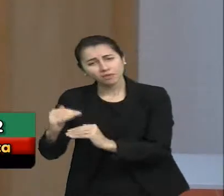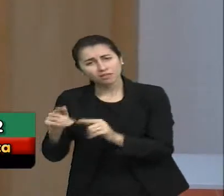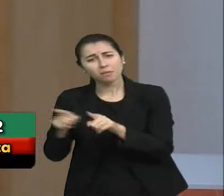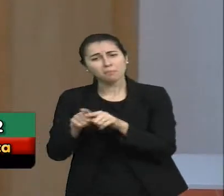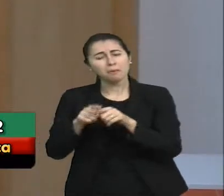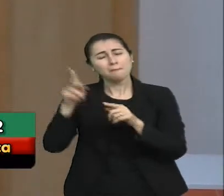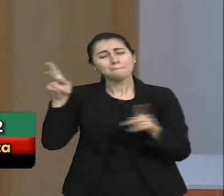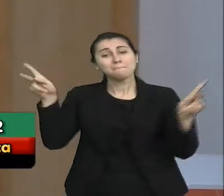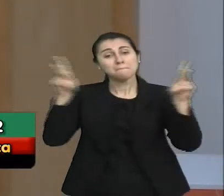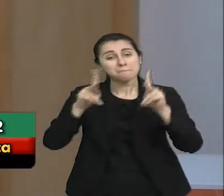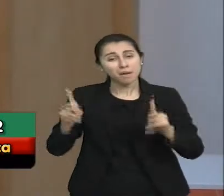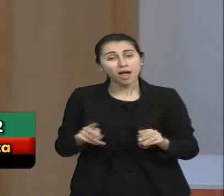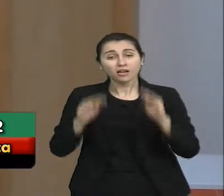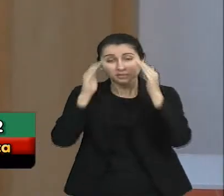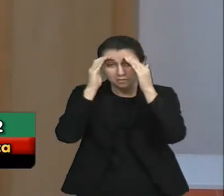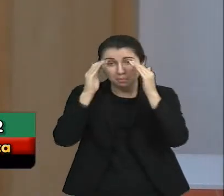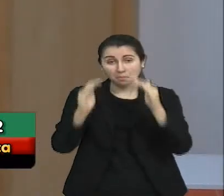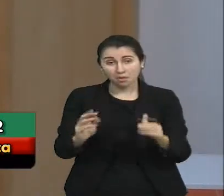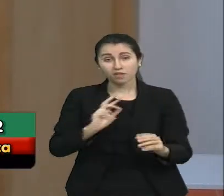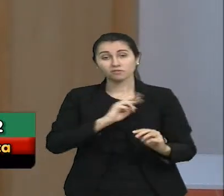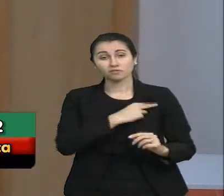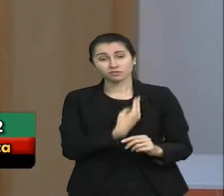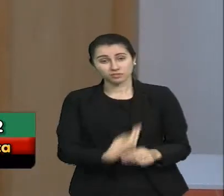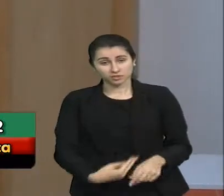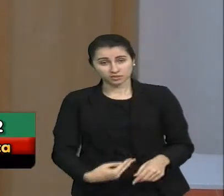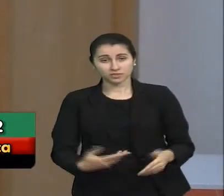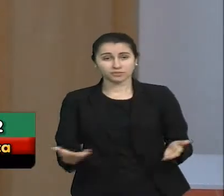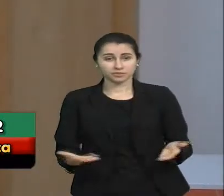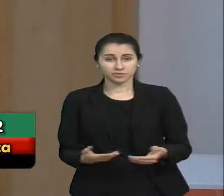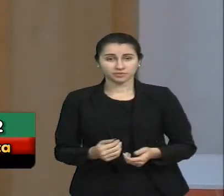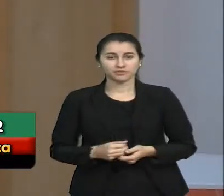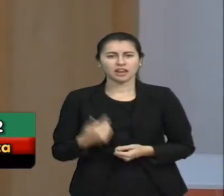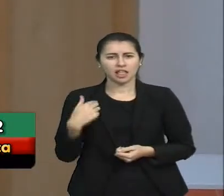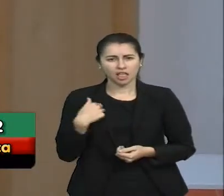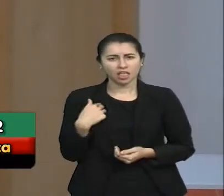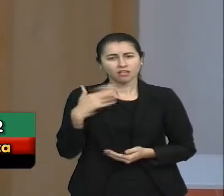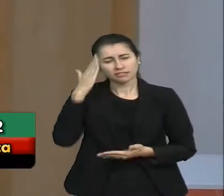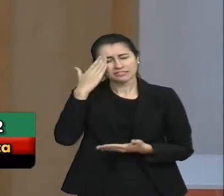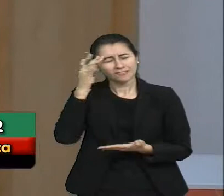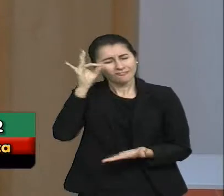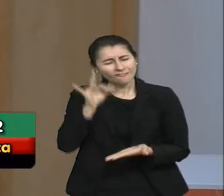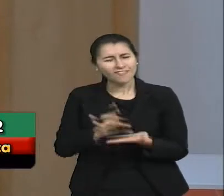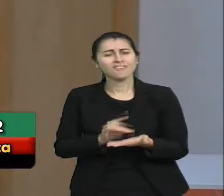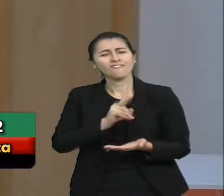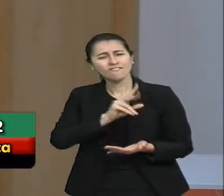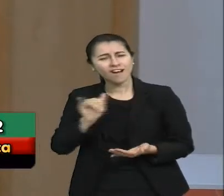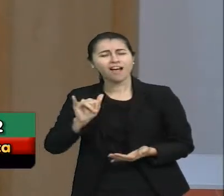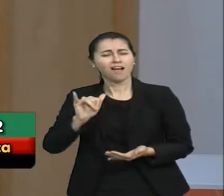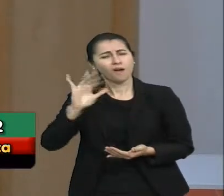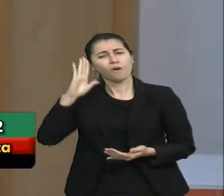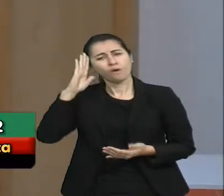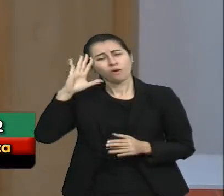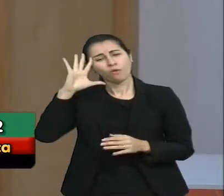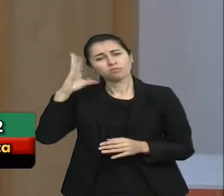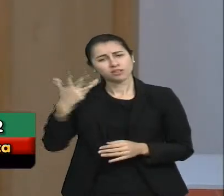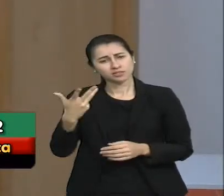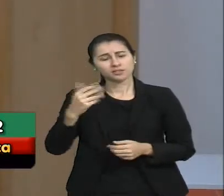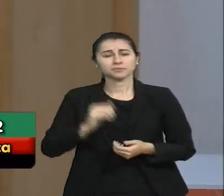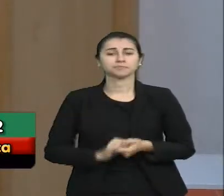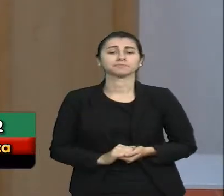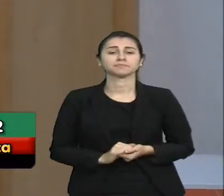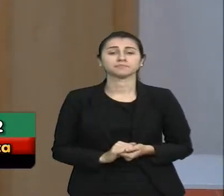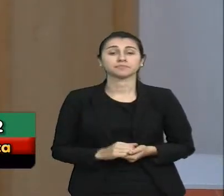nosso município, a concretização desse fórum, que eu tenho certeza que vai acontecer. E não posso também deixar de